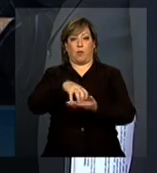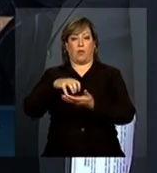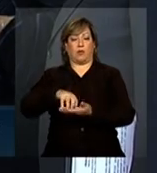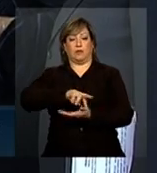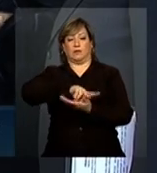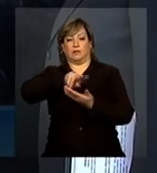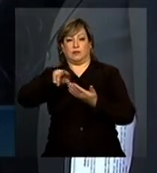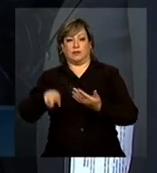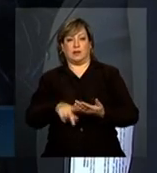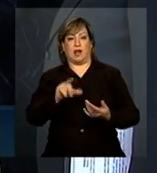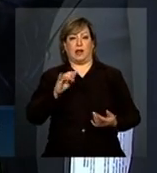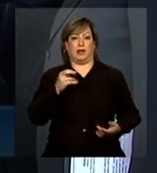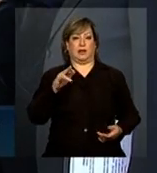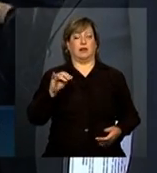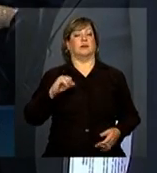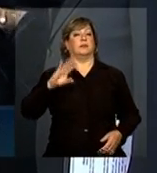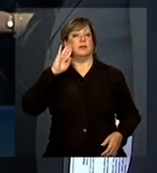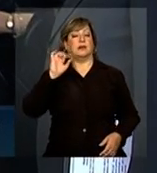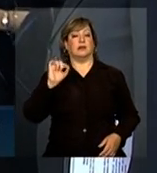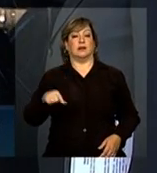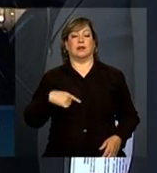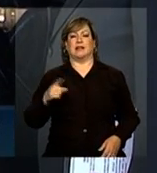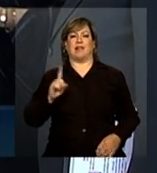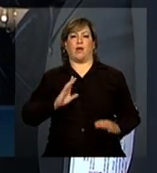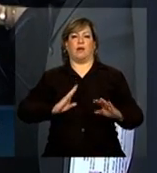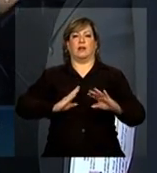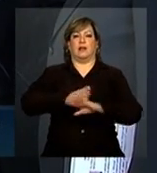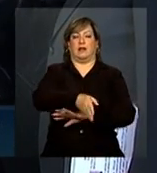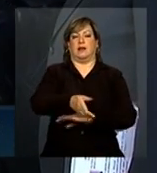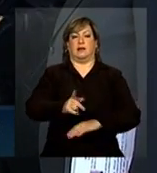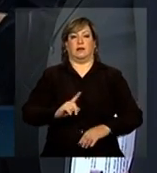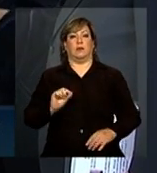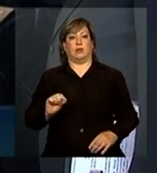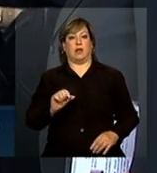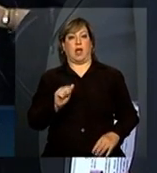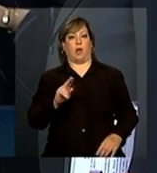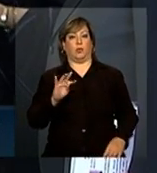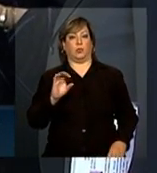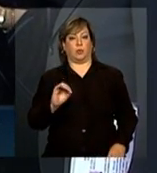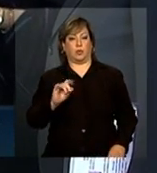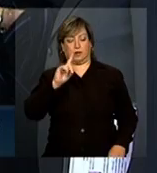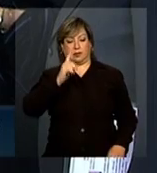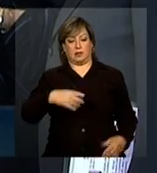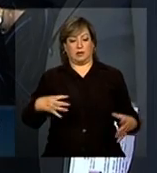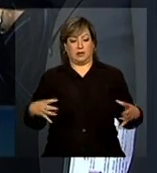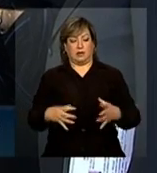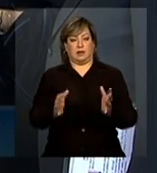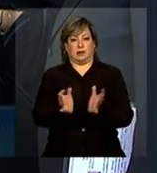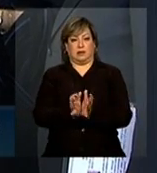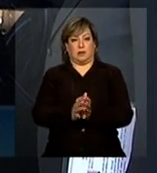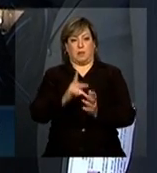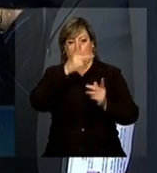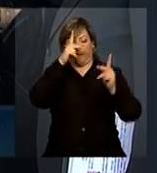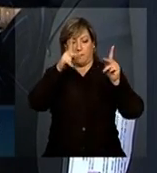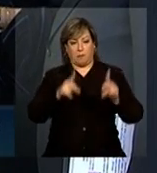multilaterais os princípios da não intervenção, da autodeterminação dos povos, da cooperação internacional e